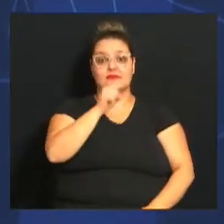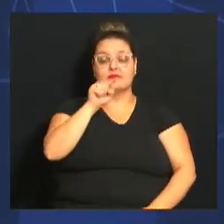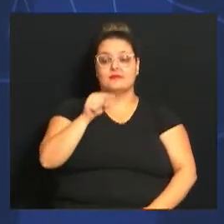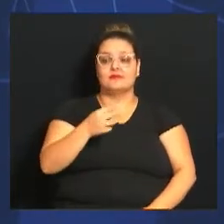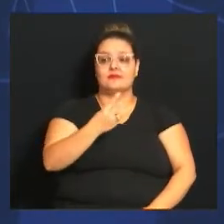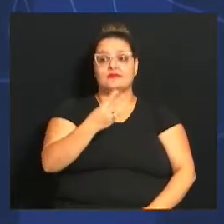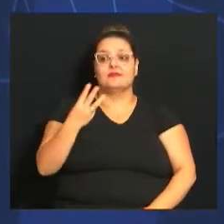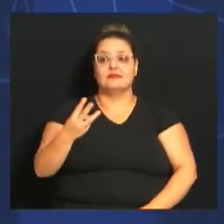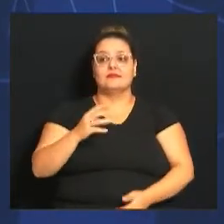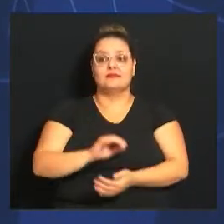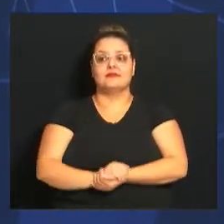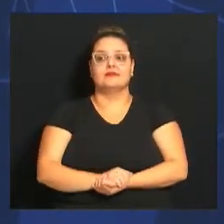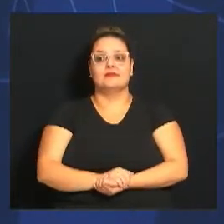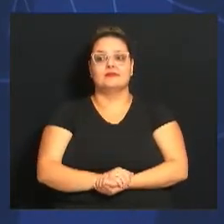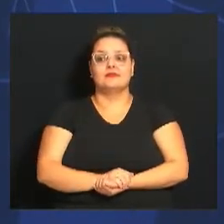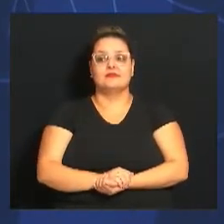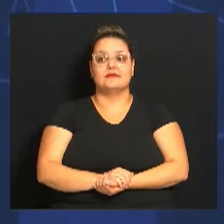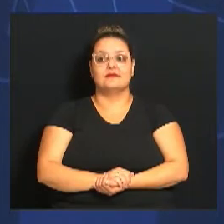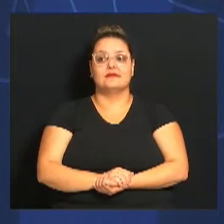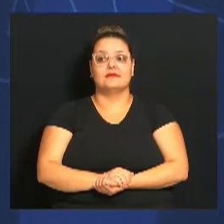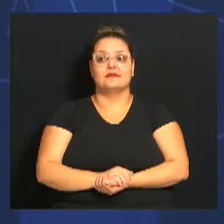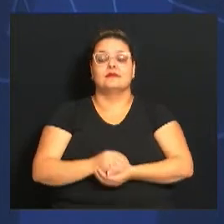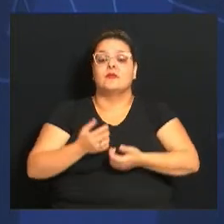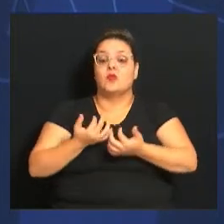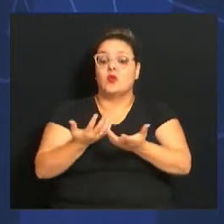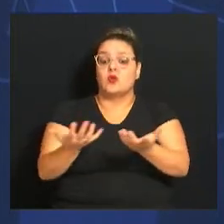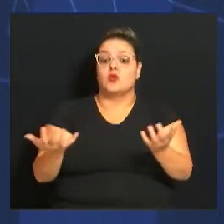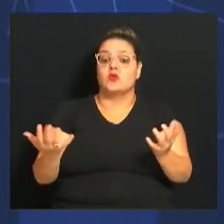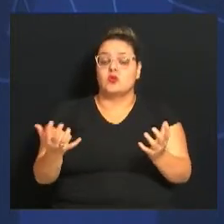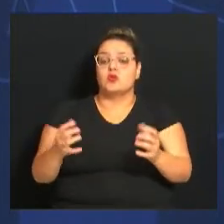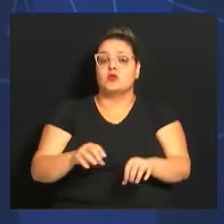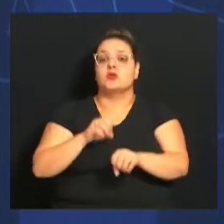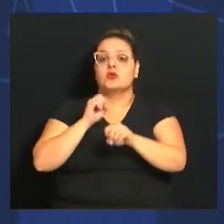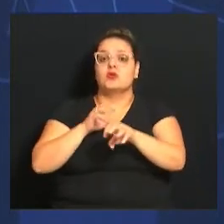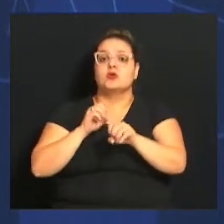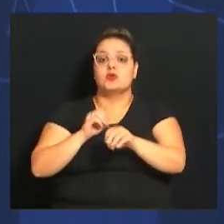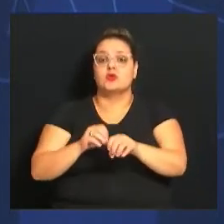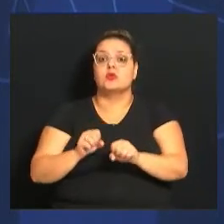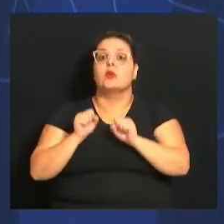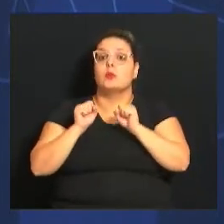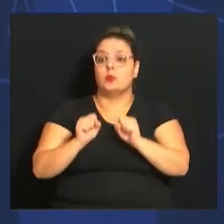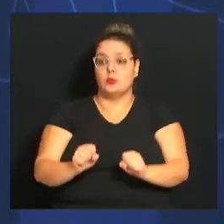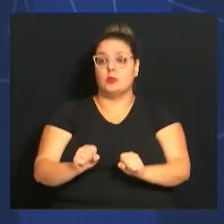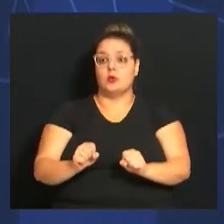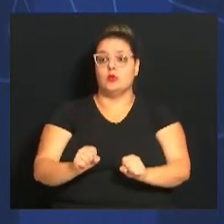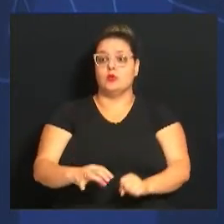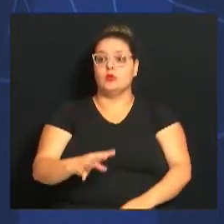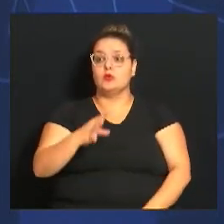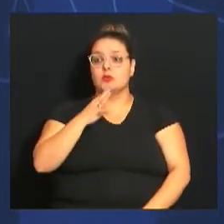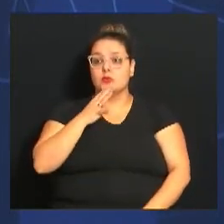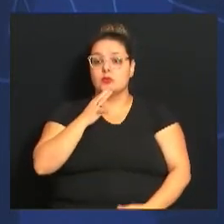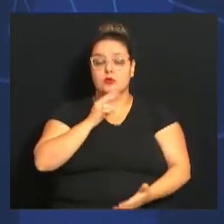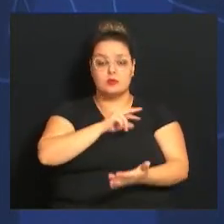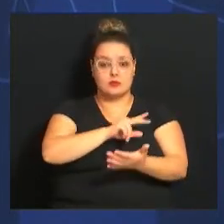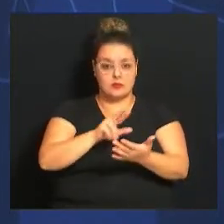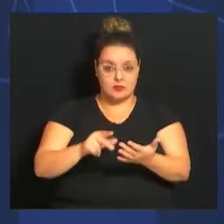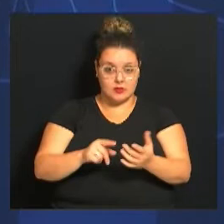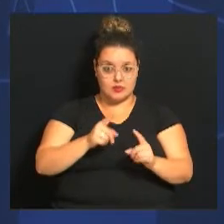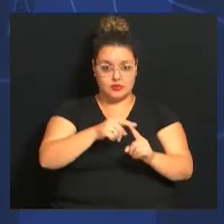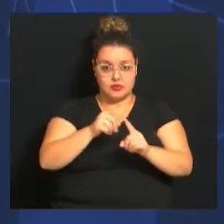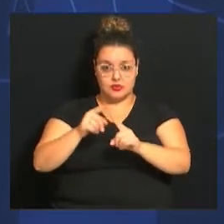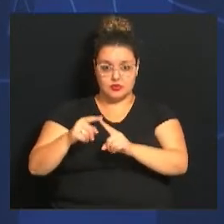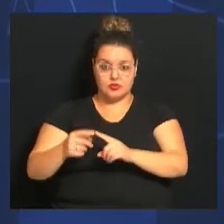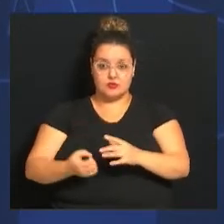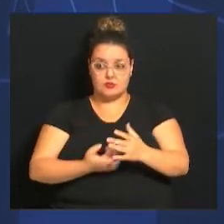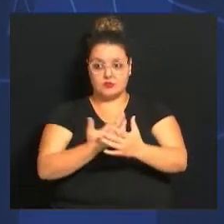porque olha só, um jardim educativo onde é possível conhecer várias espécies de plantas diferentes,